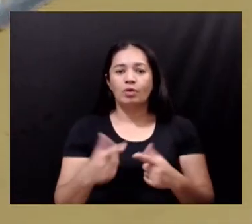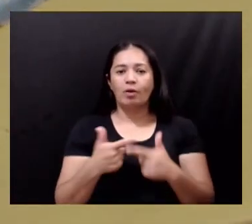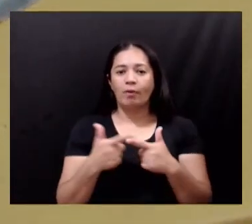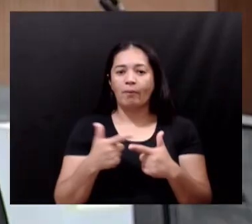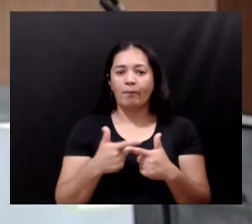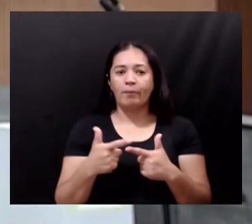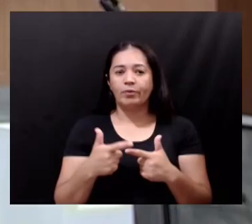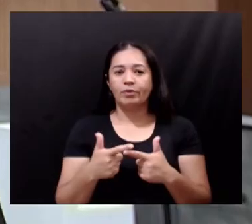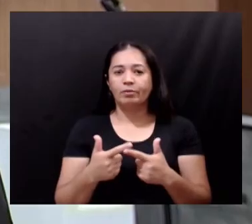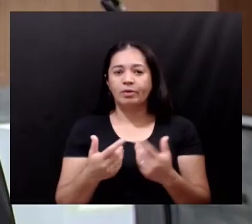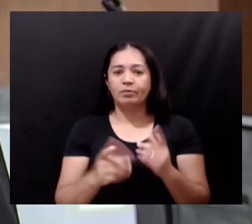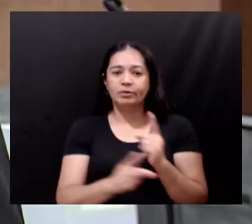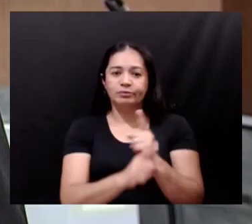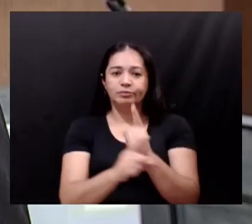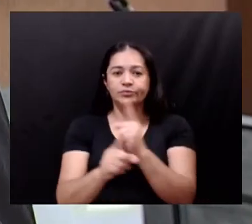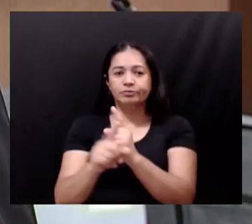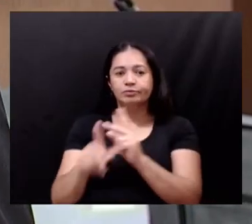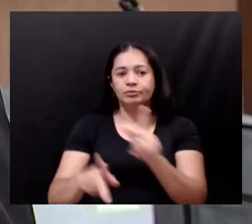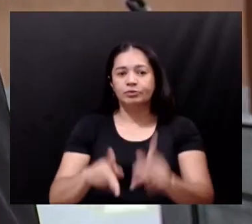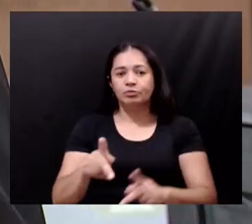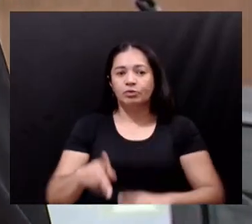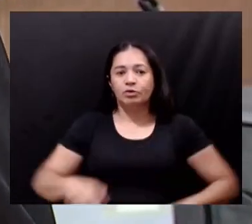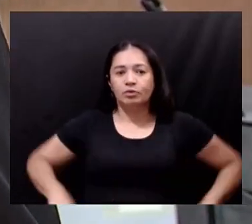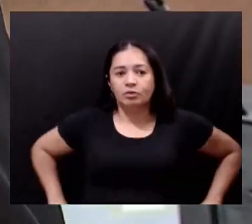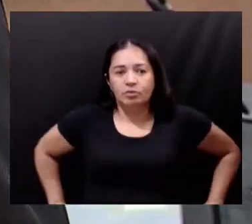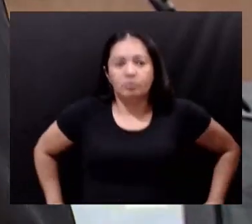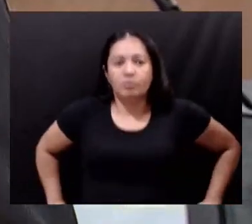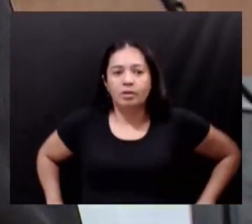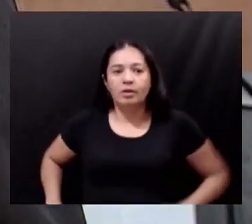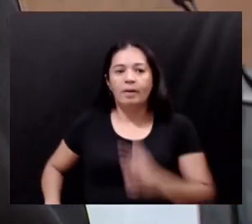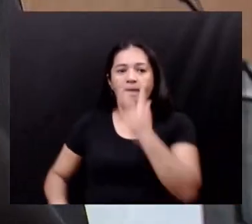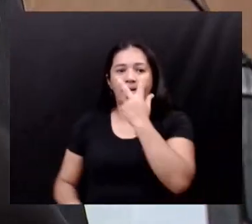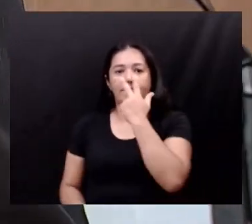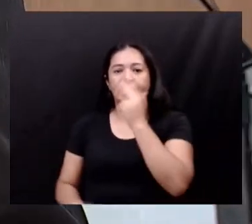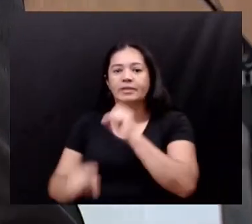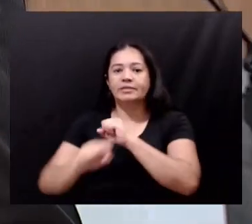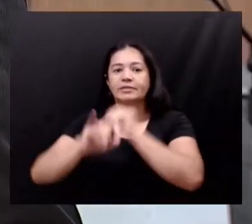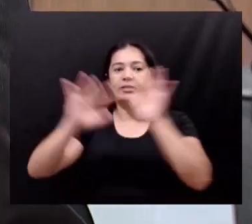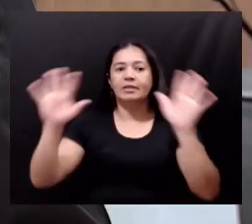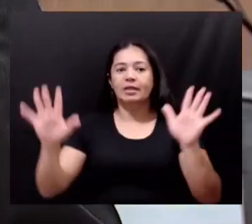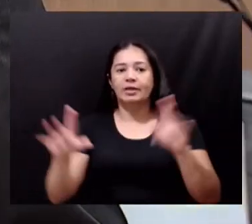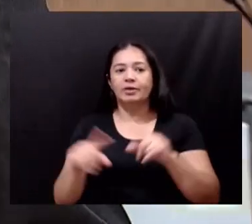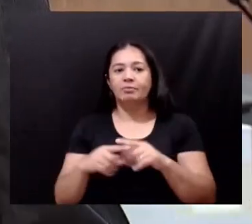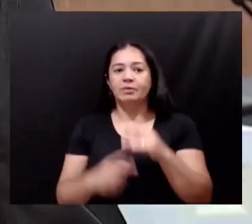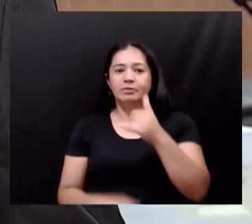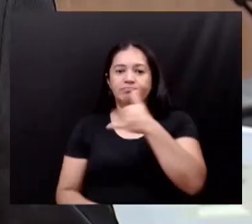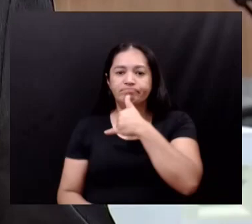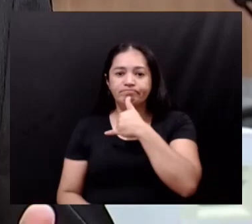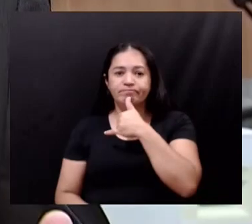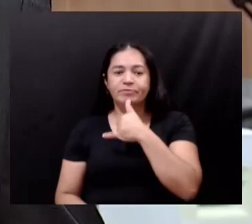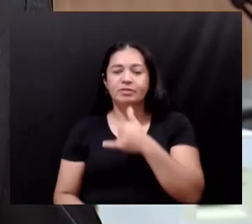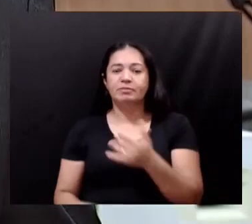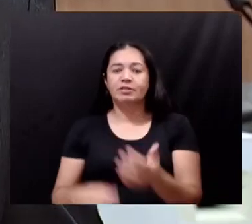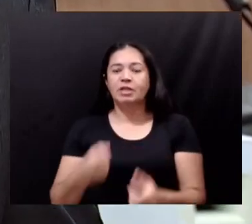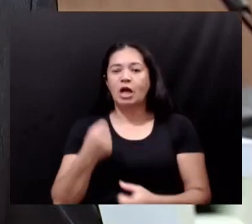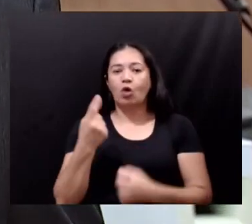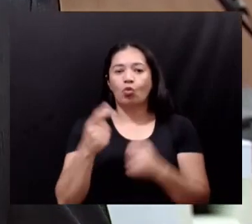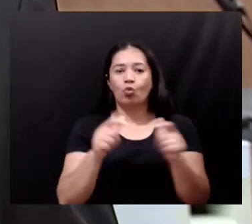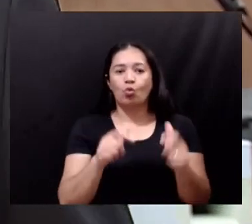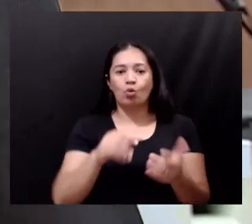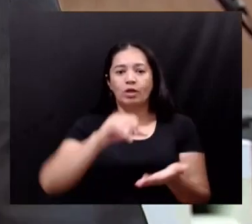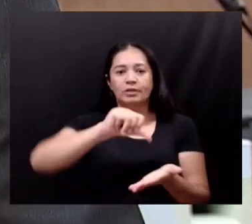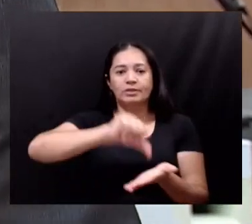atendimento à população. É algo que parece um pouco óbvio, mas infelizmente ainda tem centros de saúde que acaba tendo um descompasso entre o funcionamento